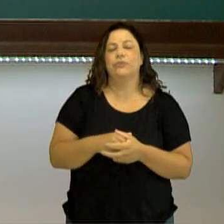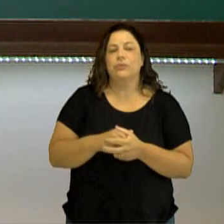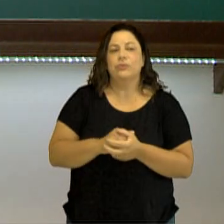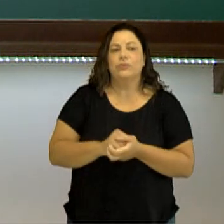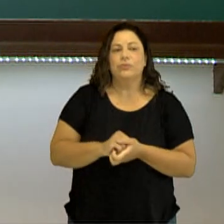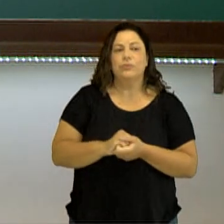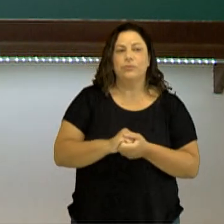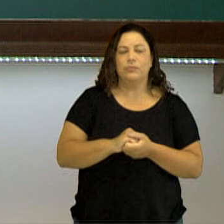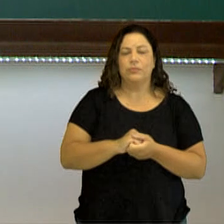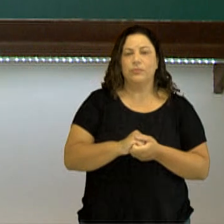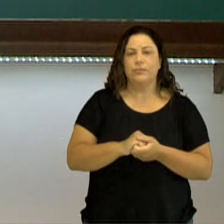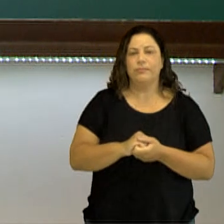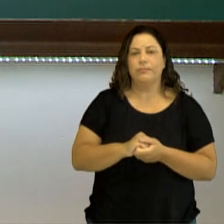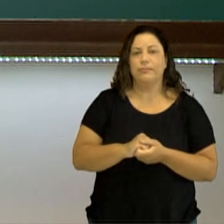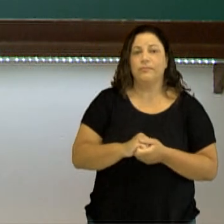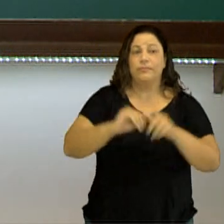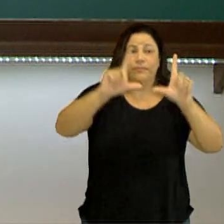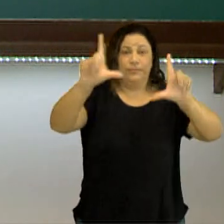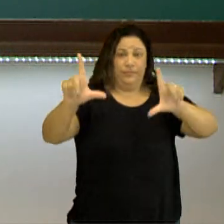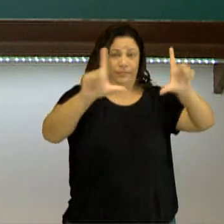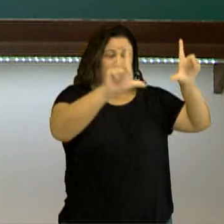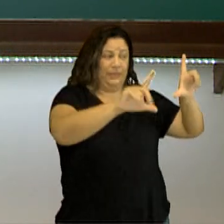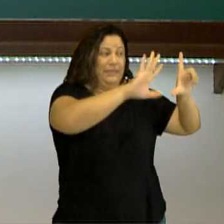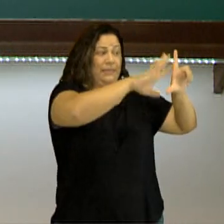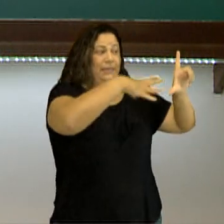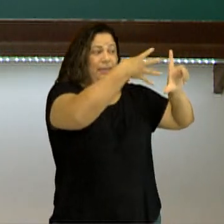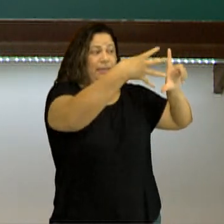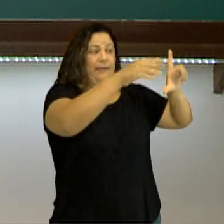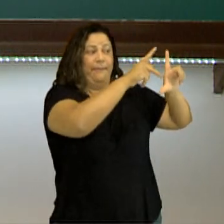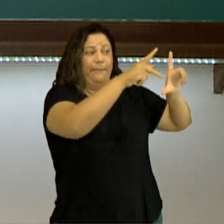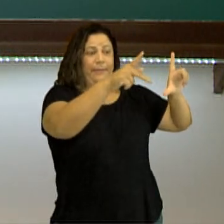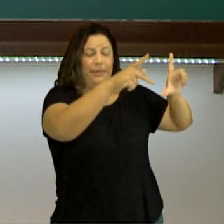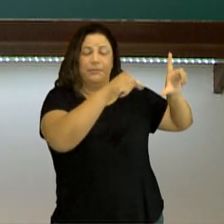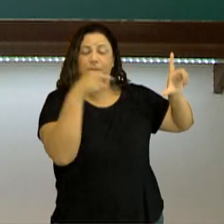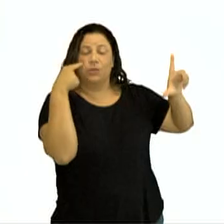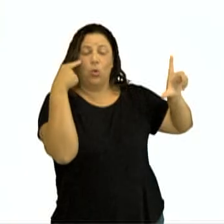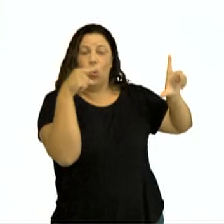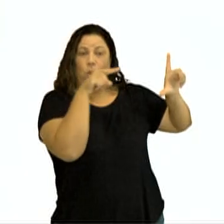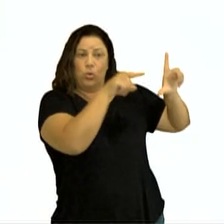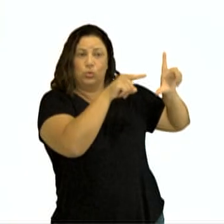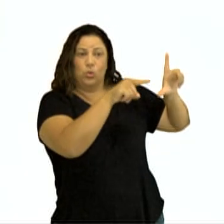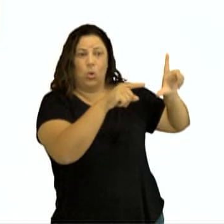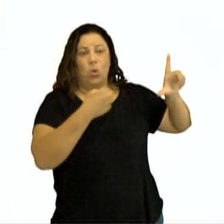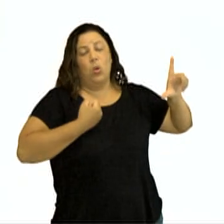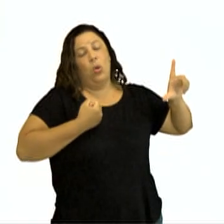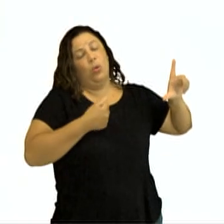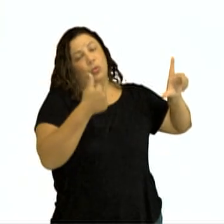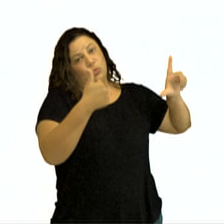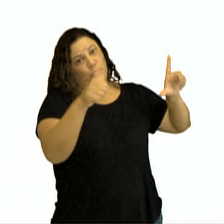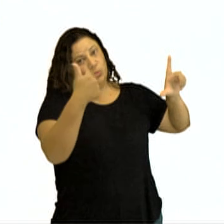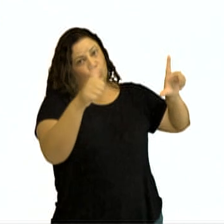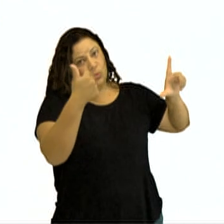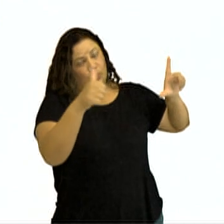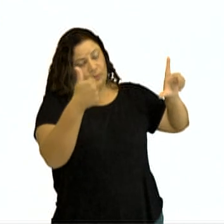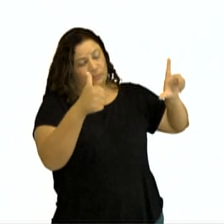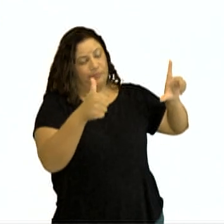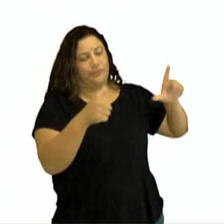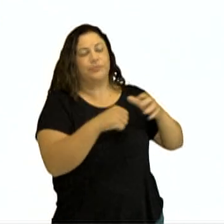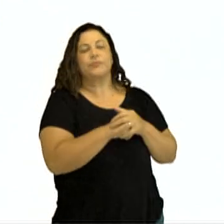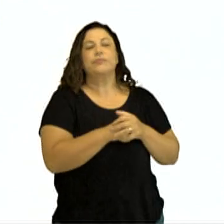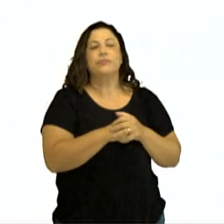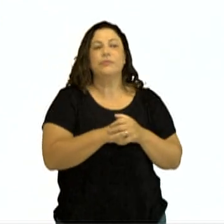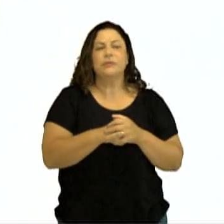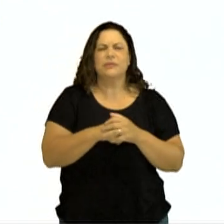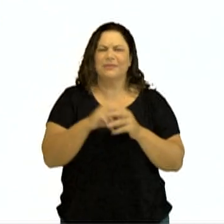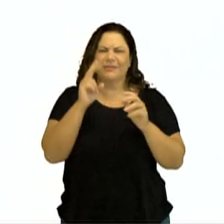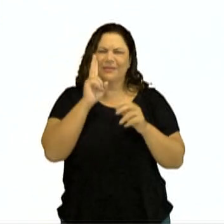eletrônicas. Na tabela periódica, olha o sódio como é que ele está representado. O número 11, lembram que eu falei? Se você tiver uma tabela, acompanha